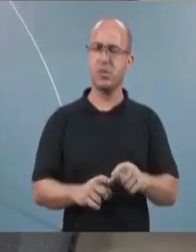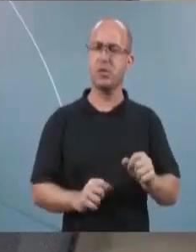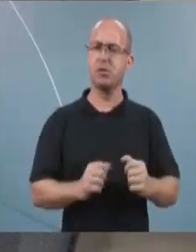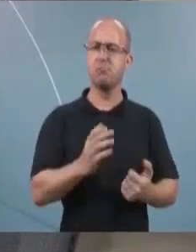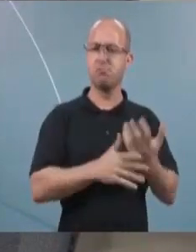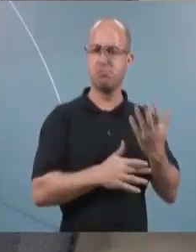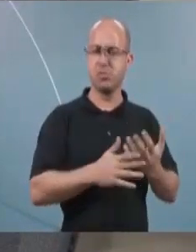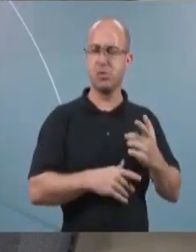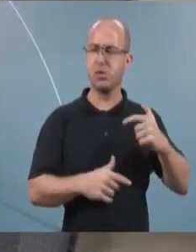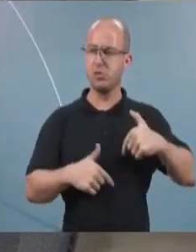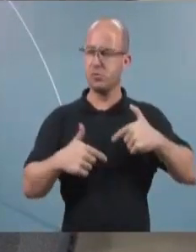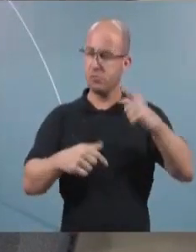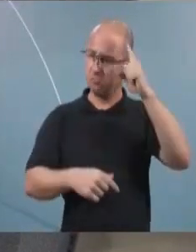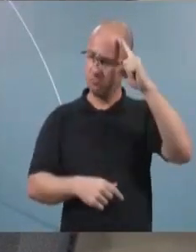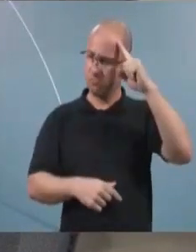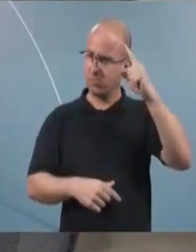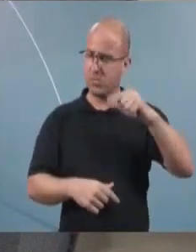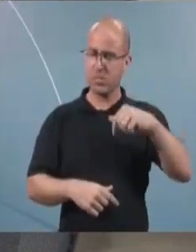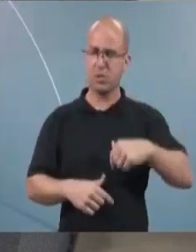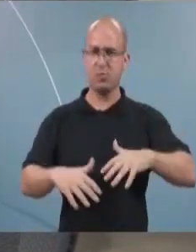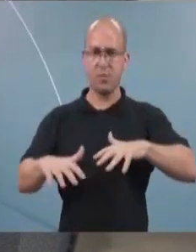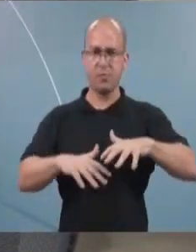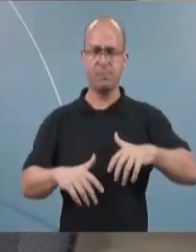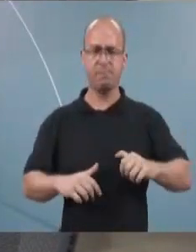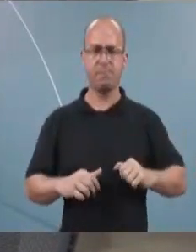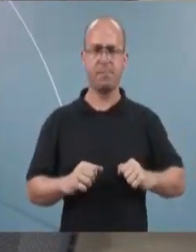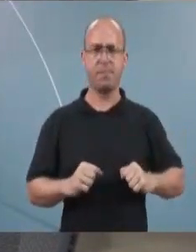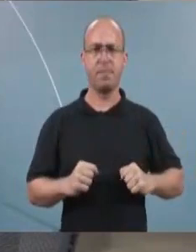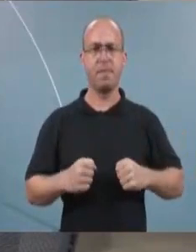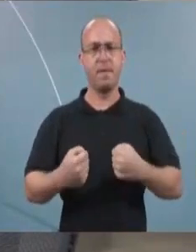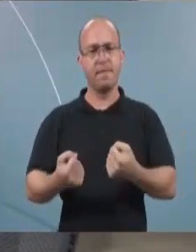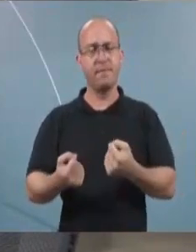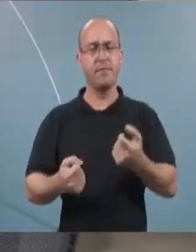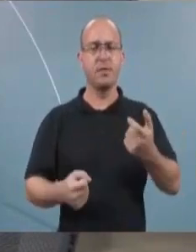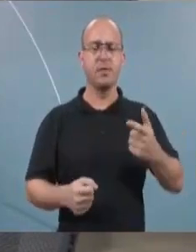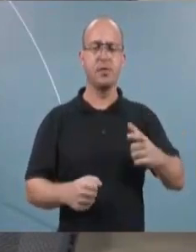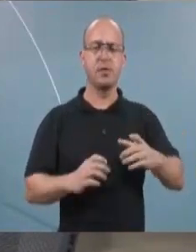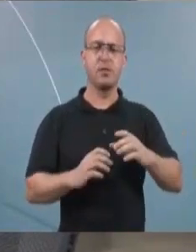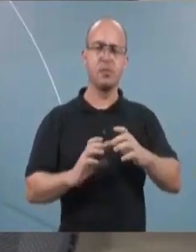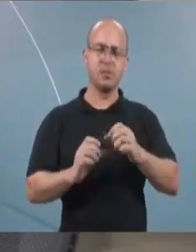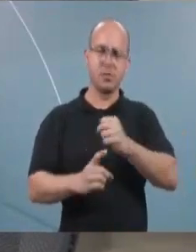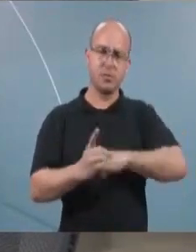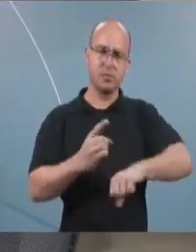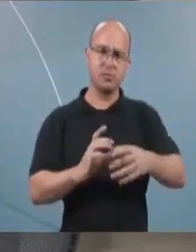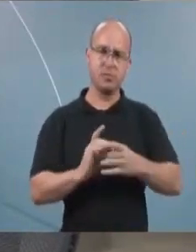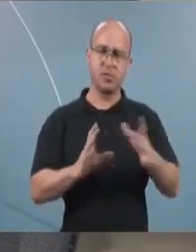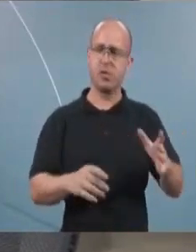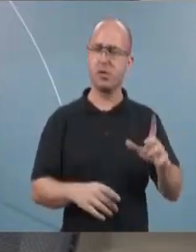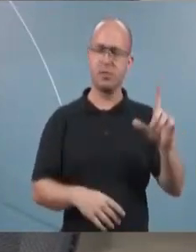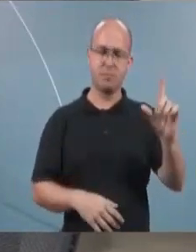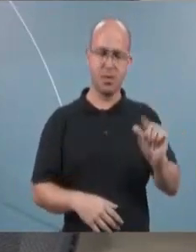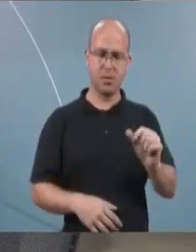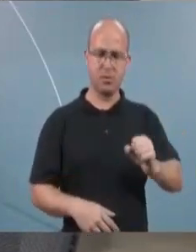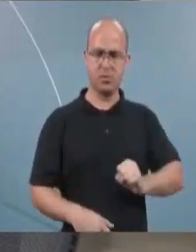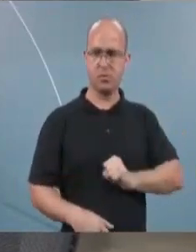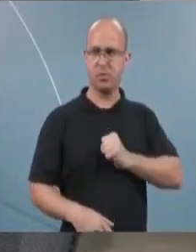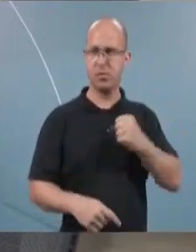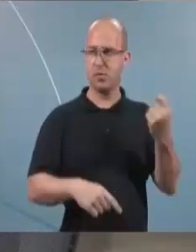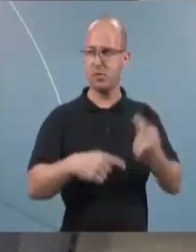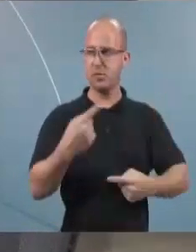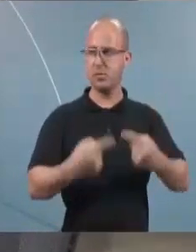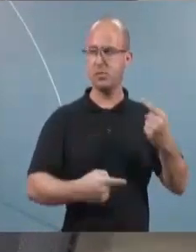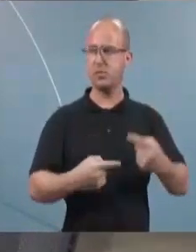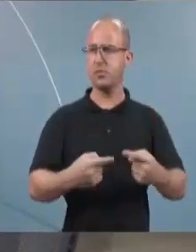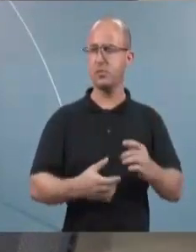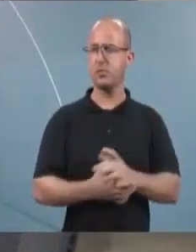gente luta todos os dias e que o movimento defende e uma sociedade cada vez mais democrática e menos ódio na política menos